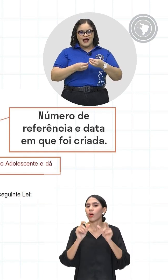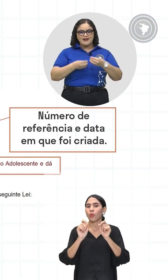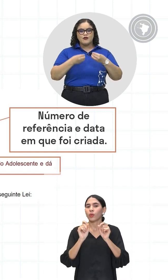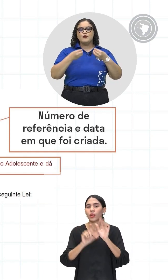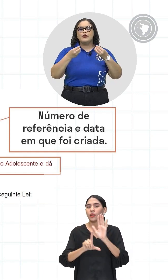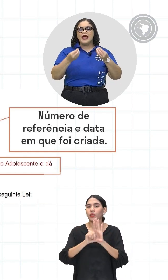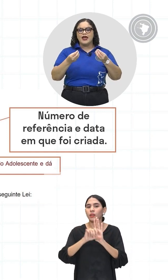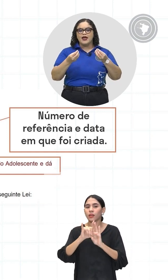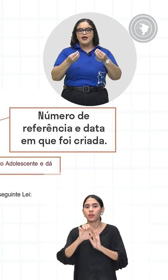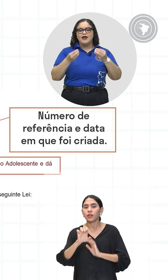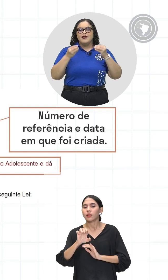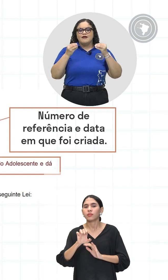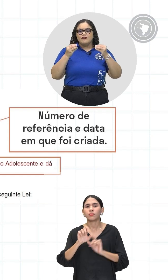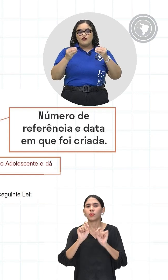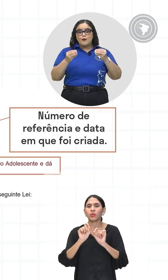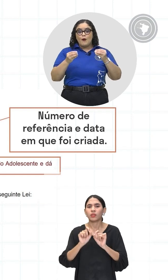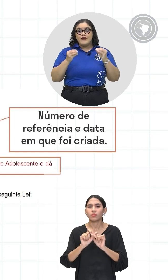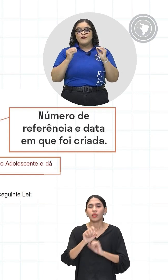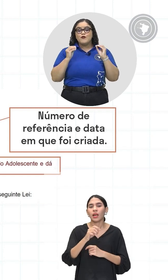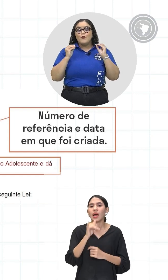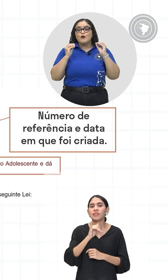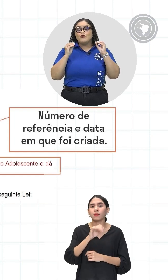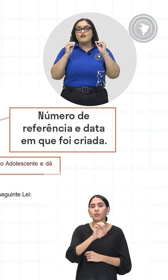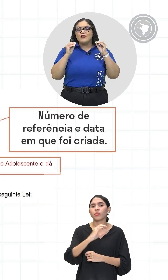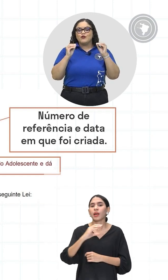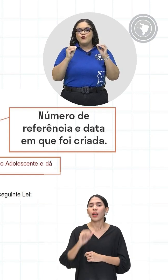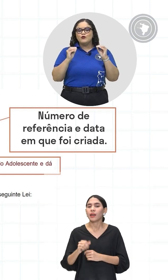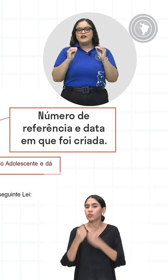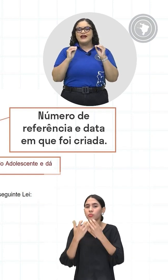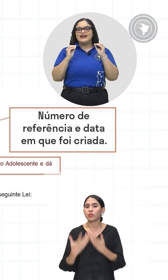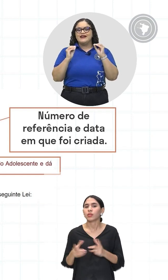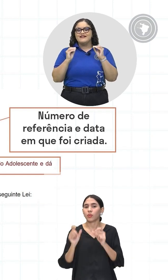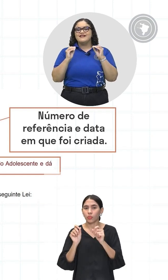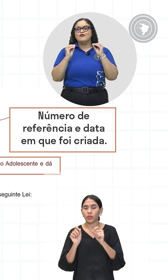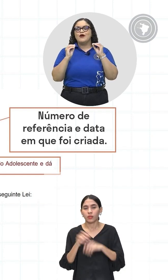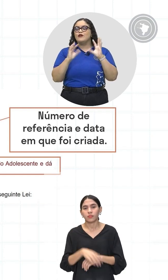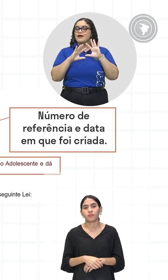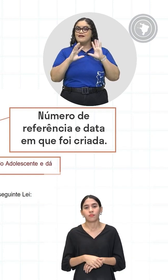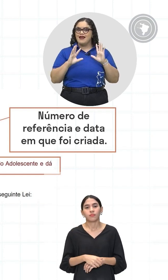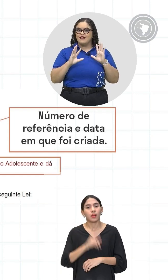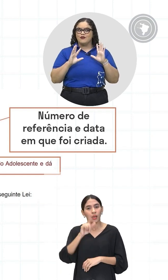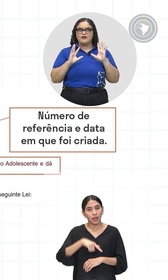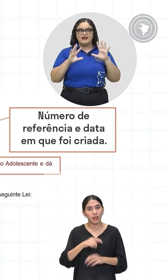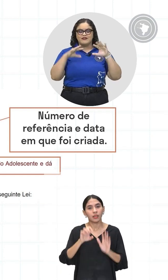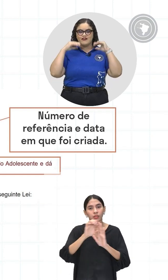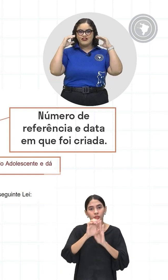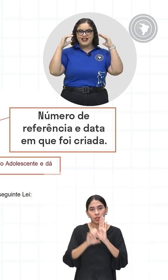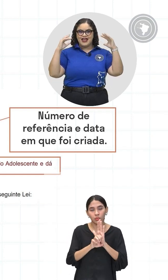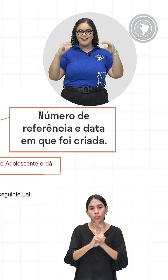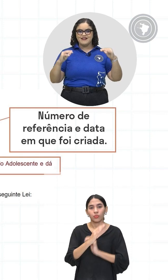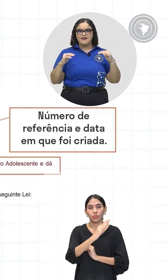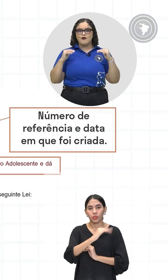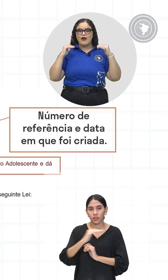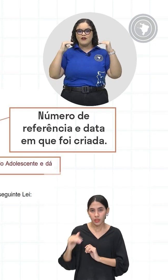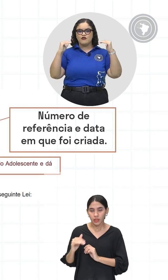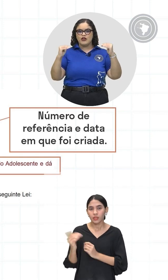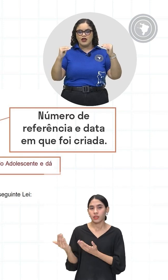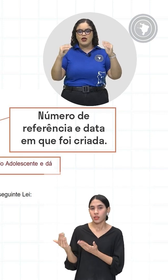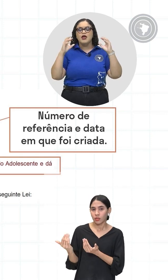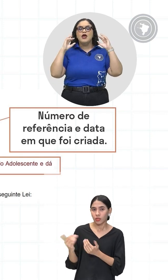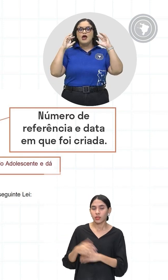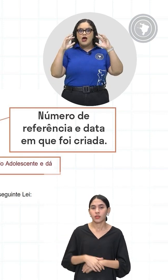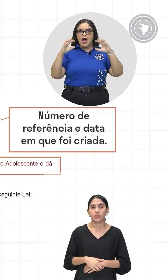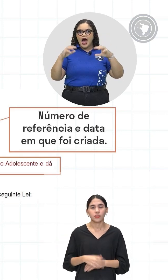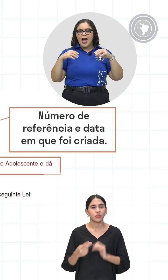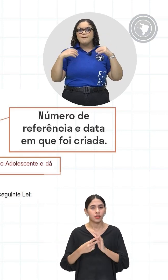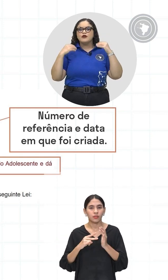ECA, trata sobre o quê? Dispõe sobre o Estatuto da Criança e do Adolescente, ou seja, as leis que vão